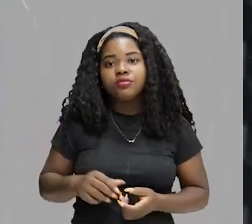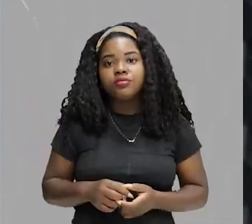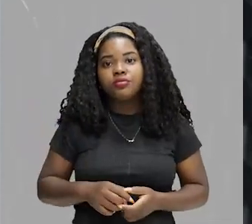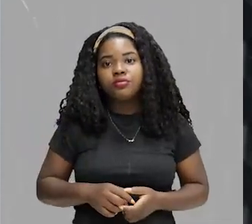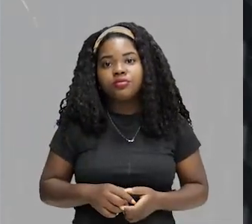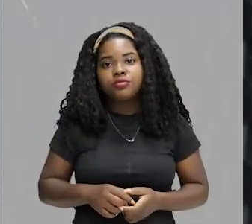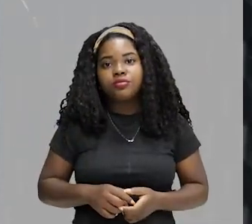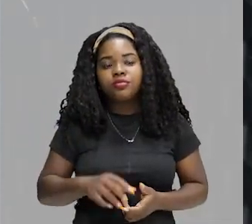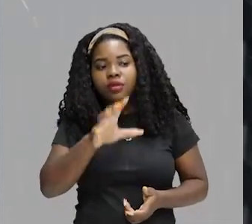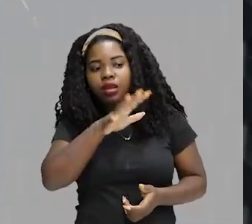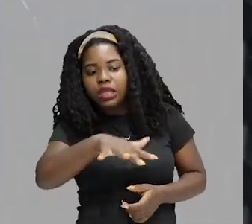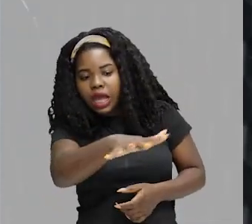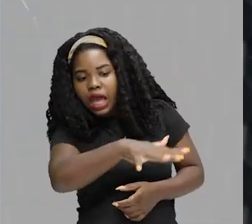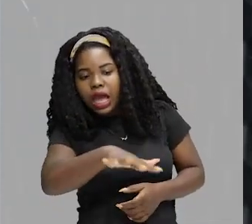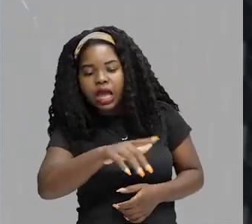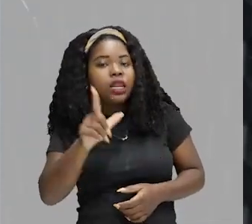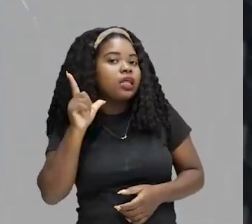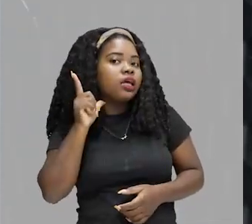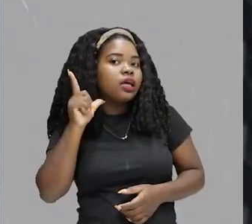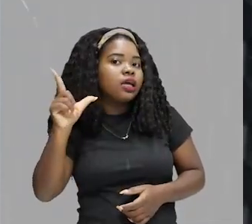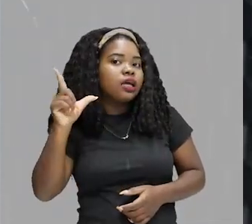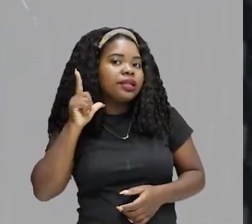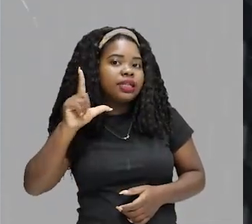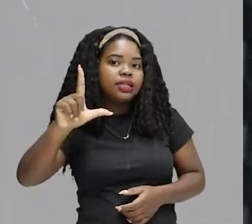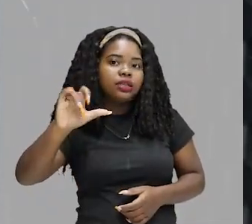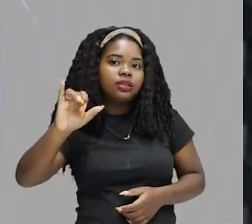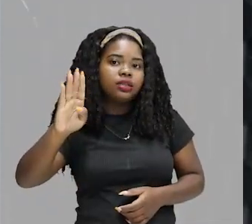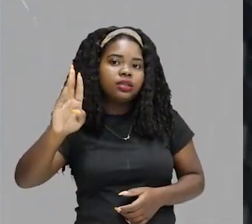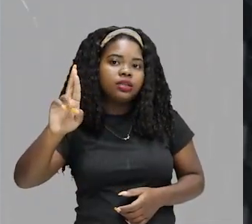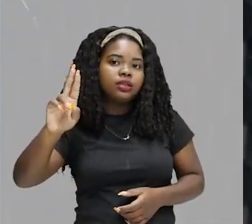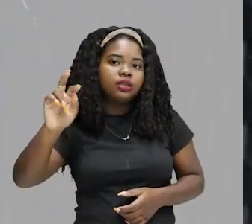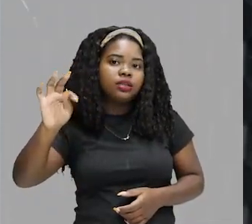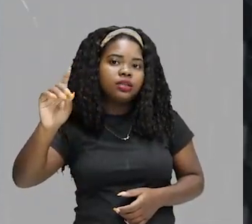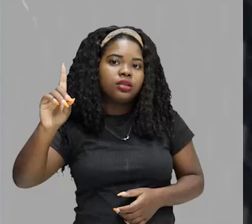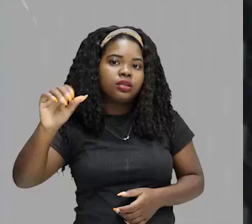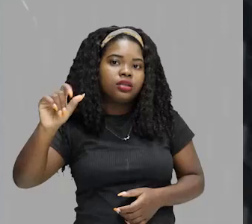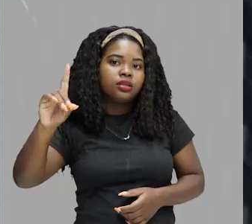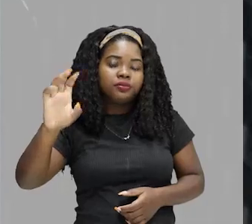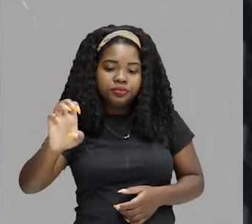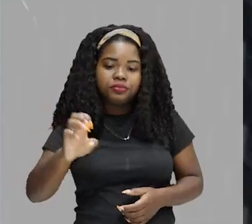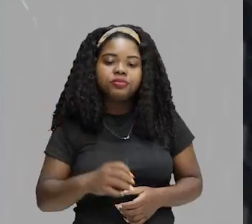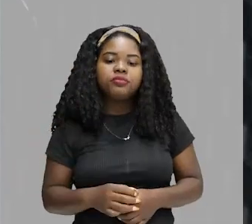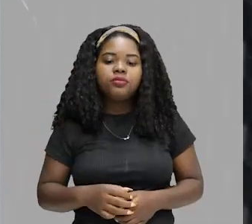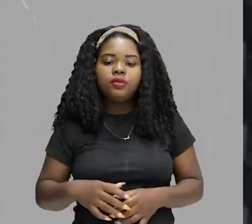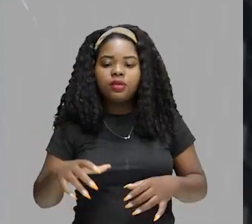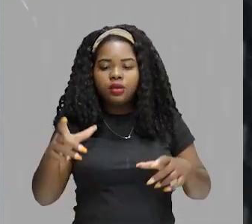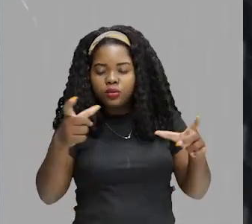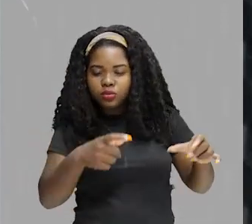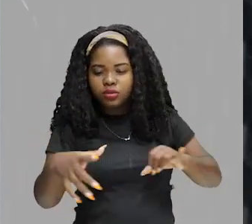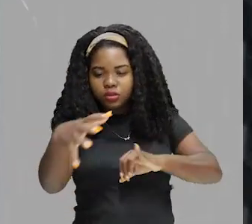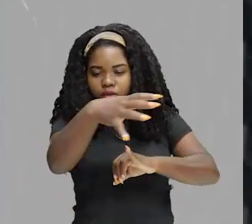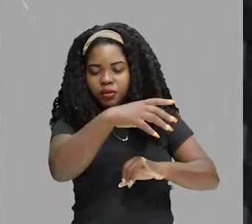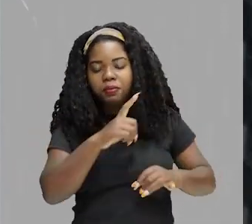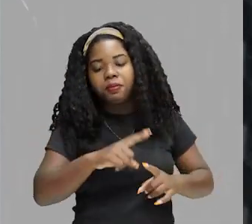da Liberdade. Assim como aqui, a gente mora numa ilha, mas existem bairros que